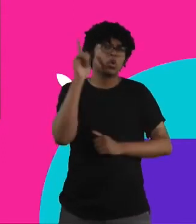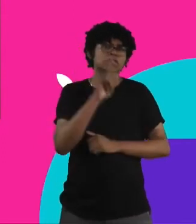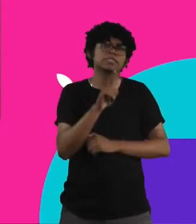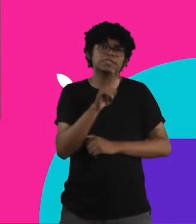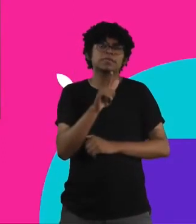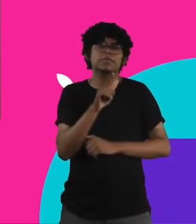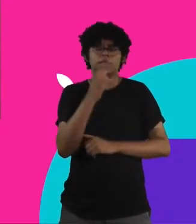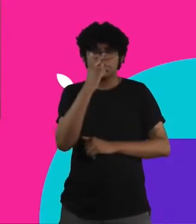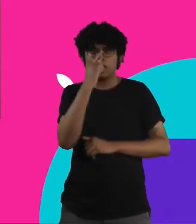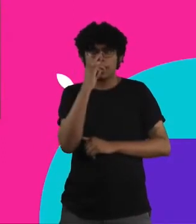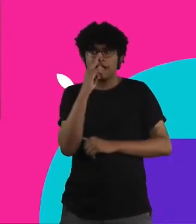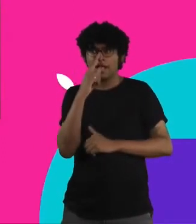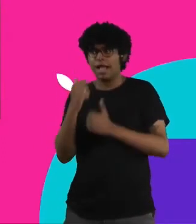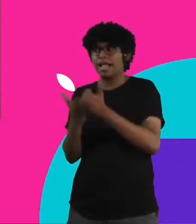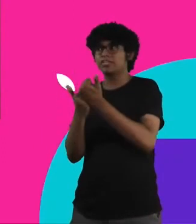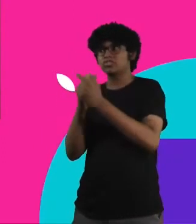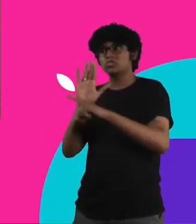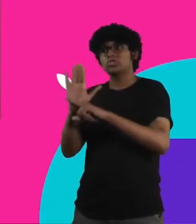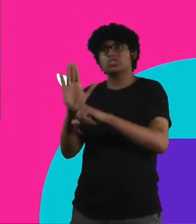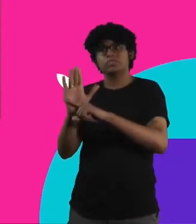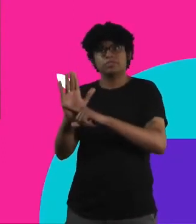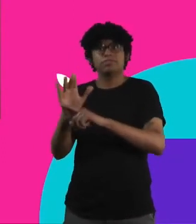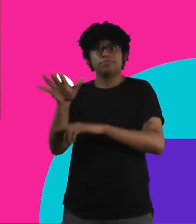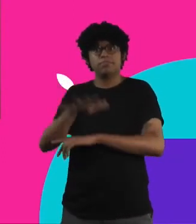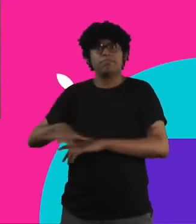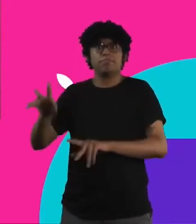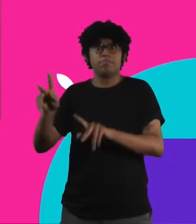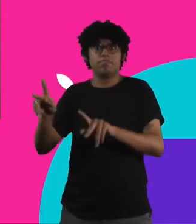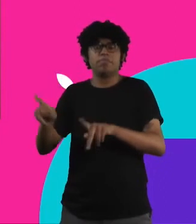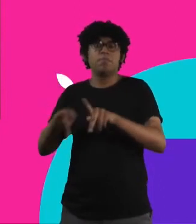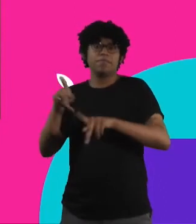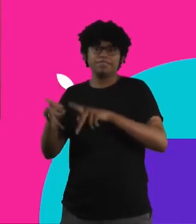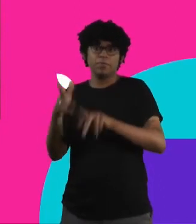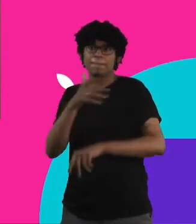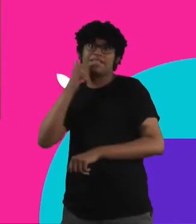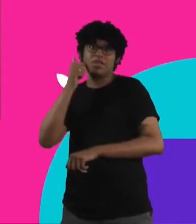ajude, né, essa população a ter condições melhores de vida?